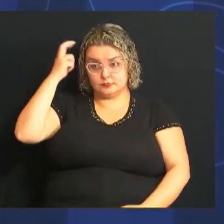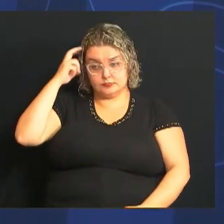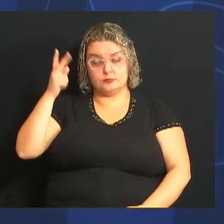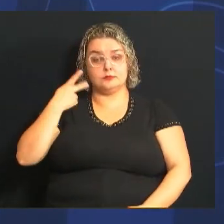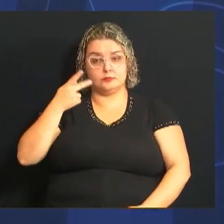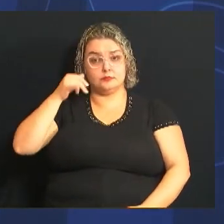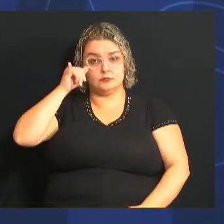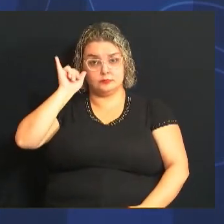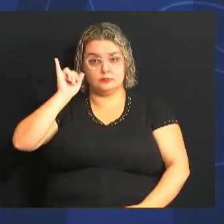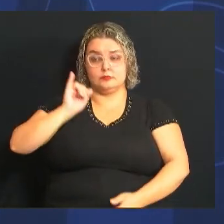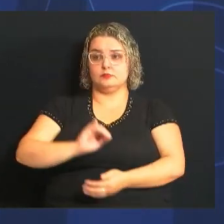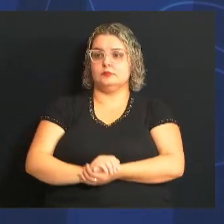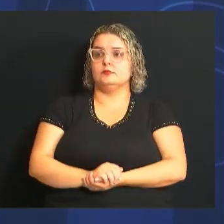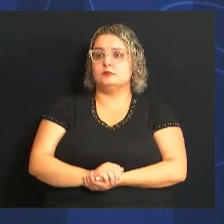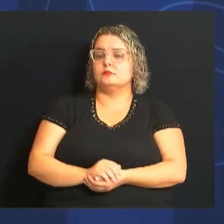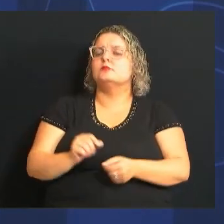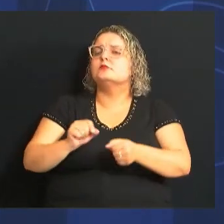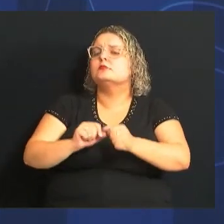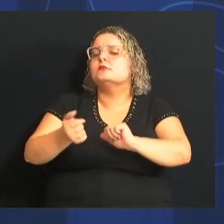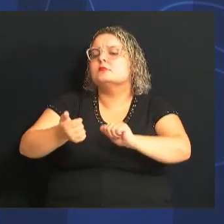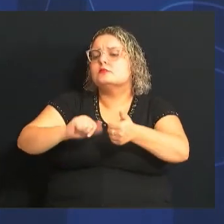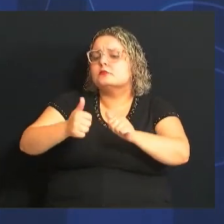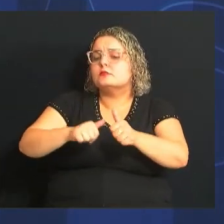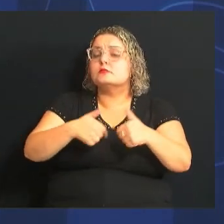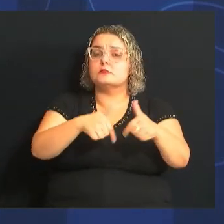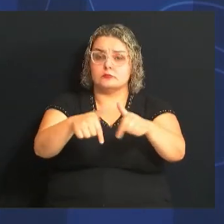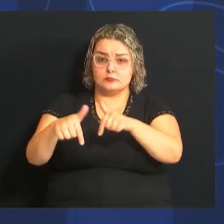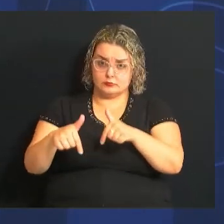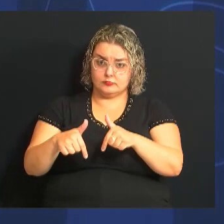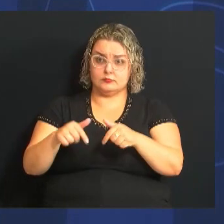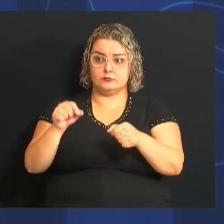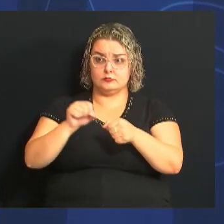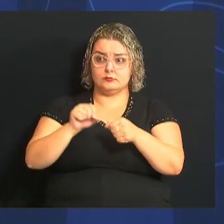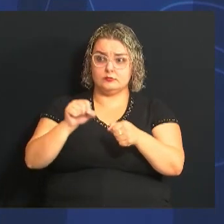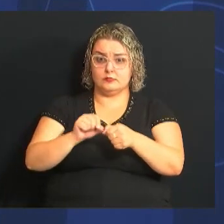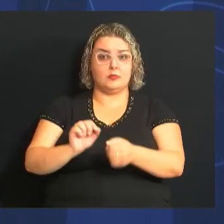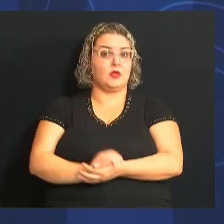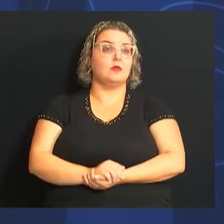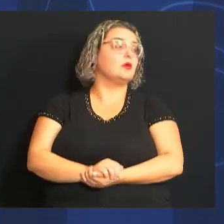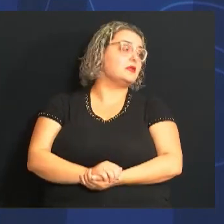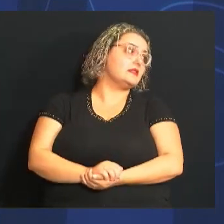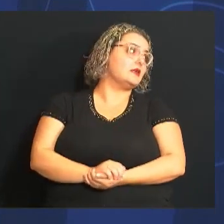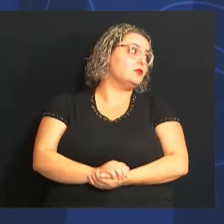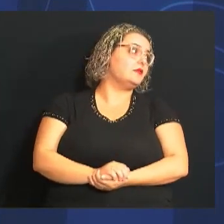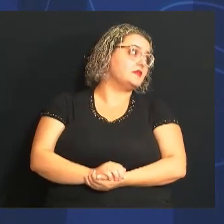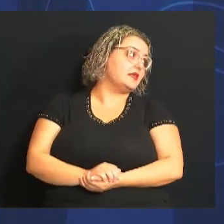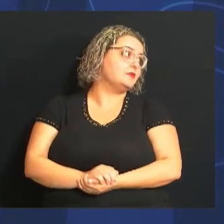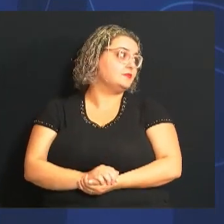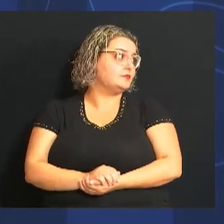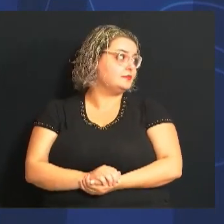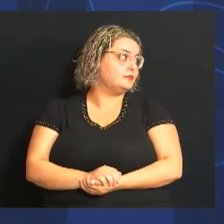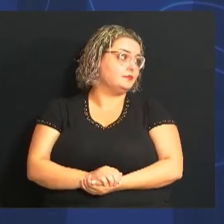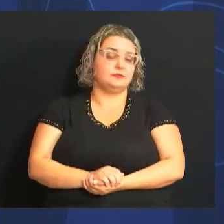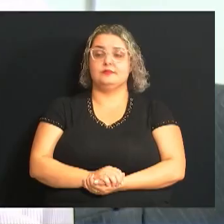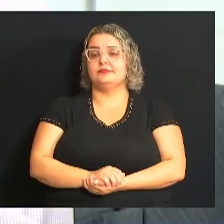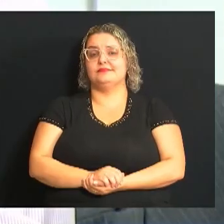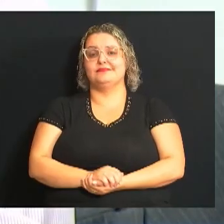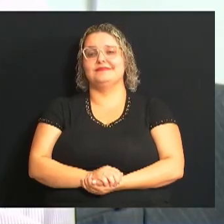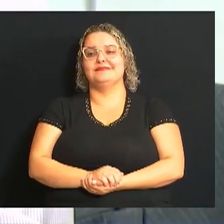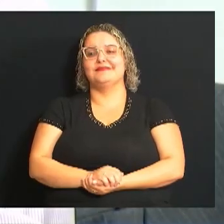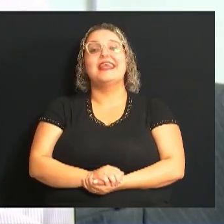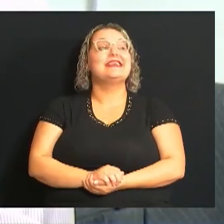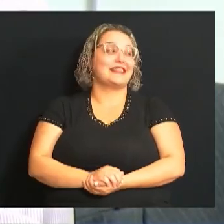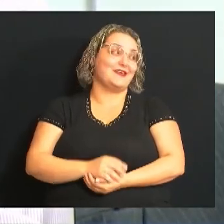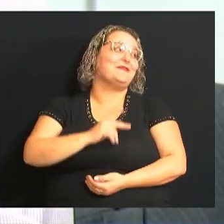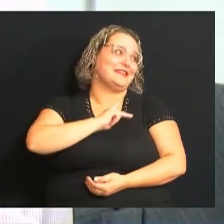Paulo Búfalo, fez um balanço dos trabalhos que foram realizados neste último biênio. O presidente da